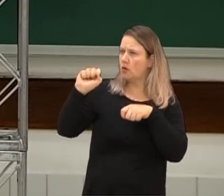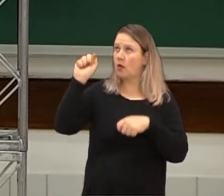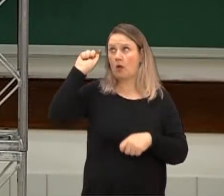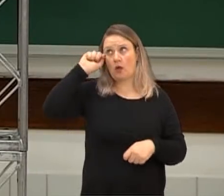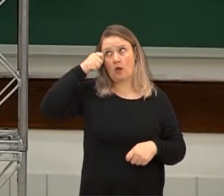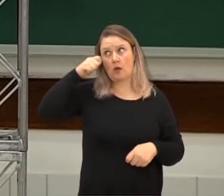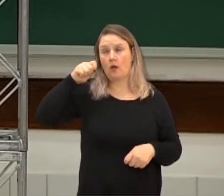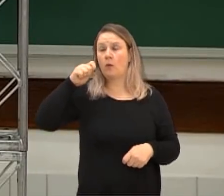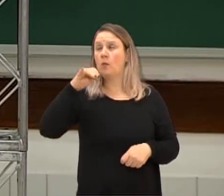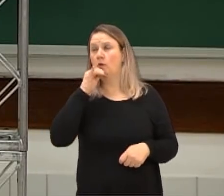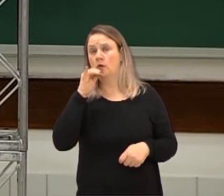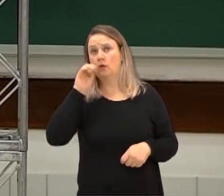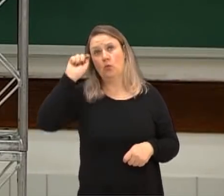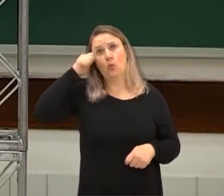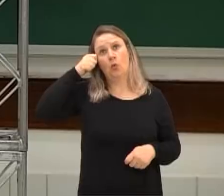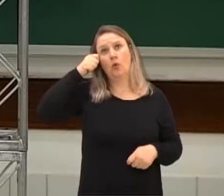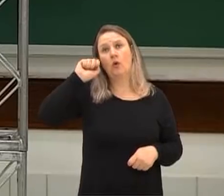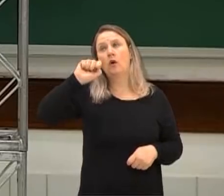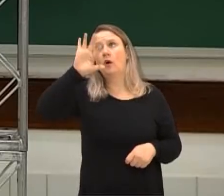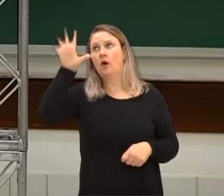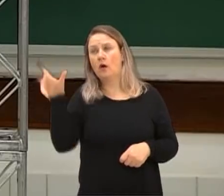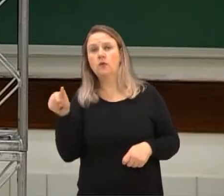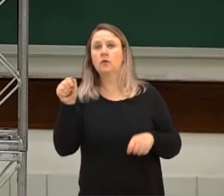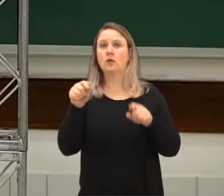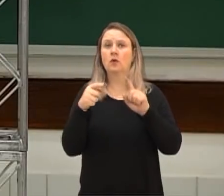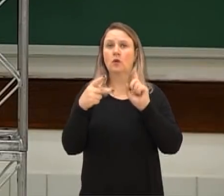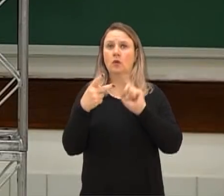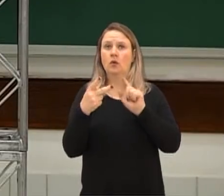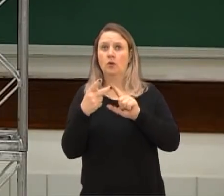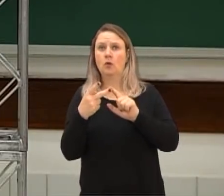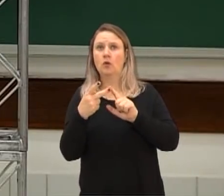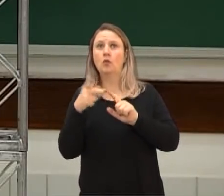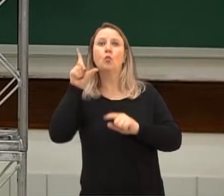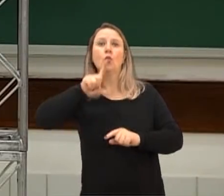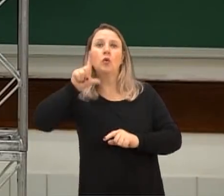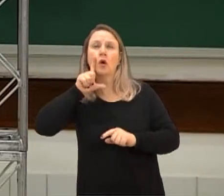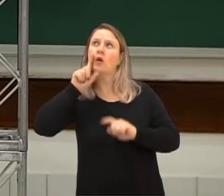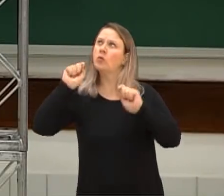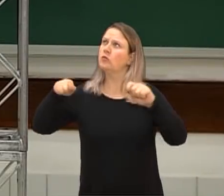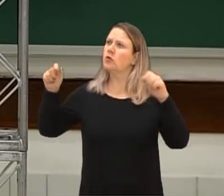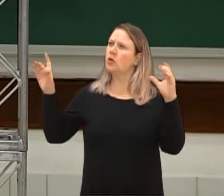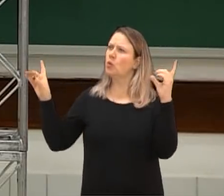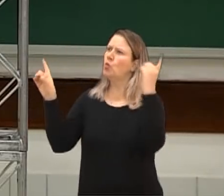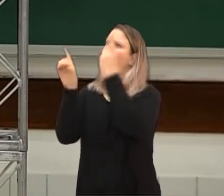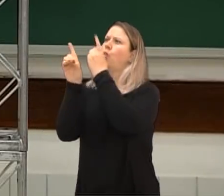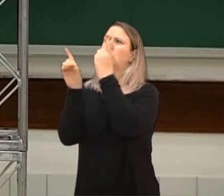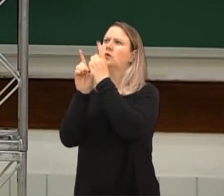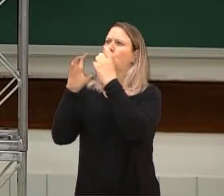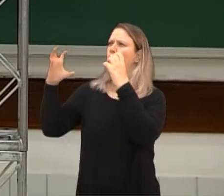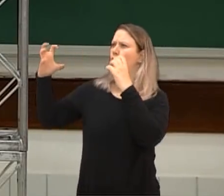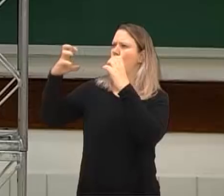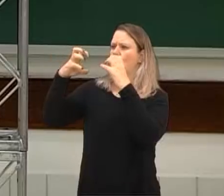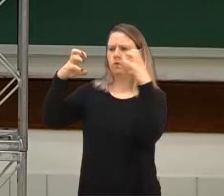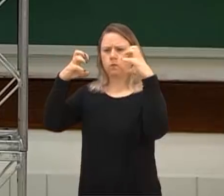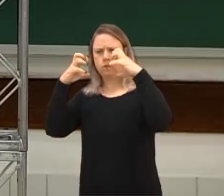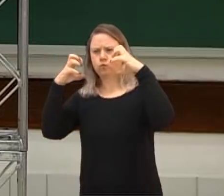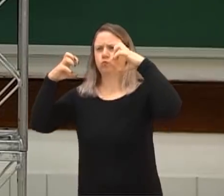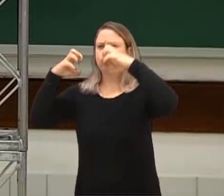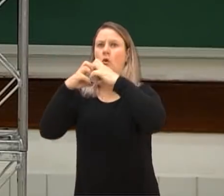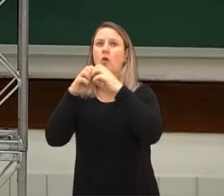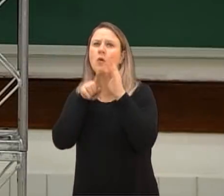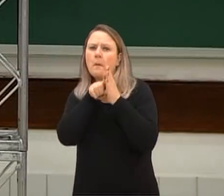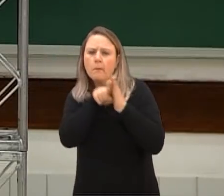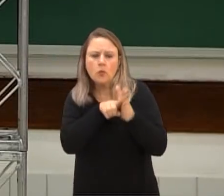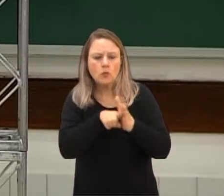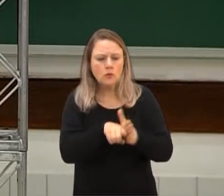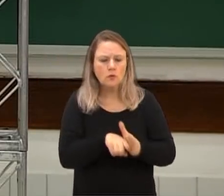percebeu que o continente americano e o continente africano, eles tinham um encaixe. E, de fato, eles já tiveram. E aí ele começou a pesquisar coisas que